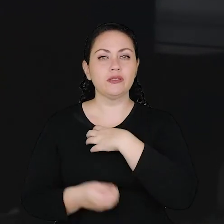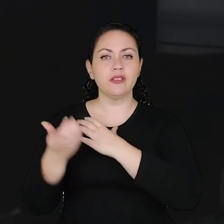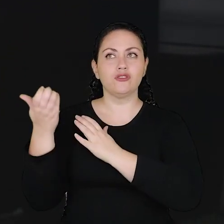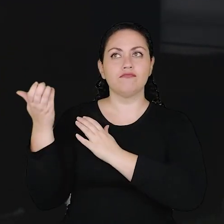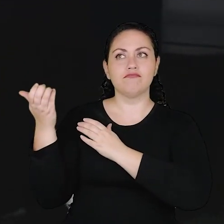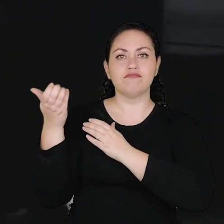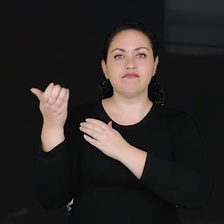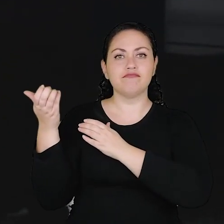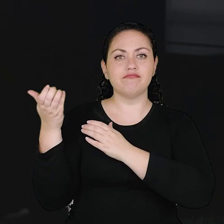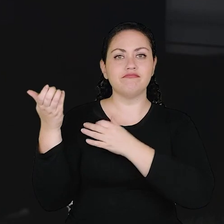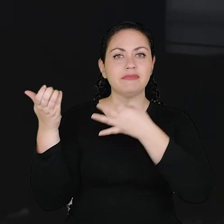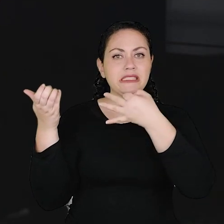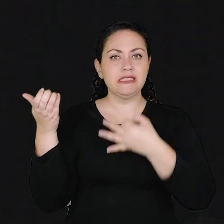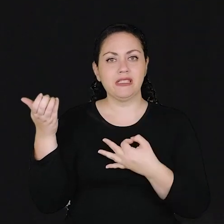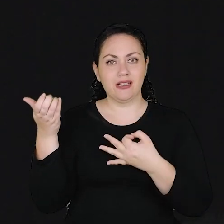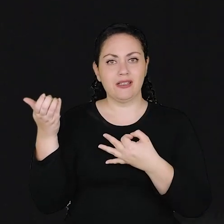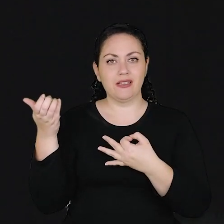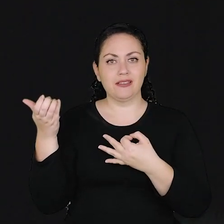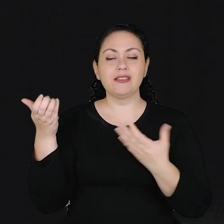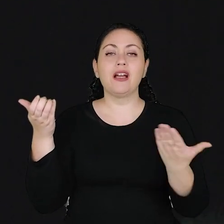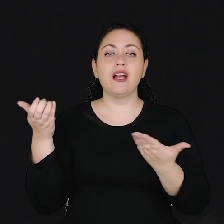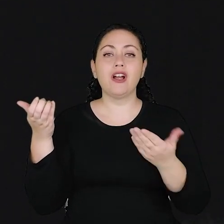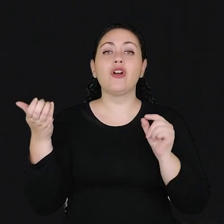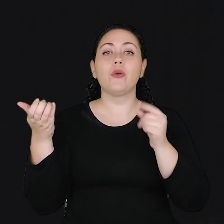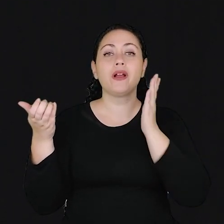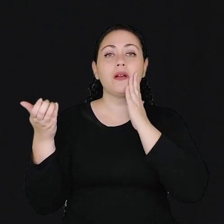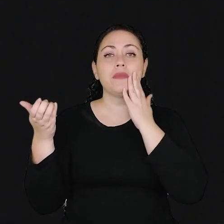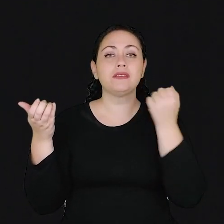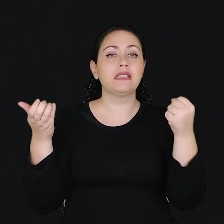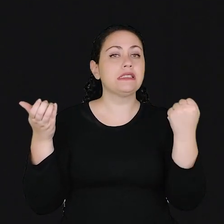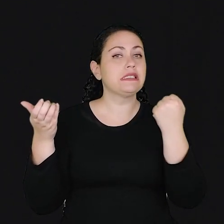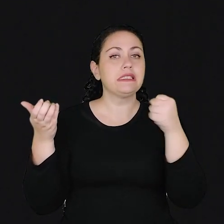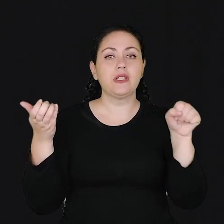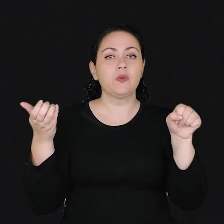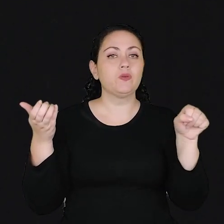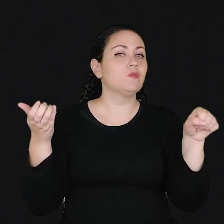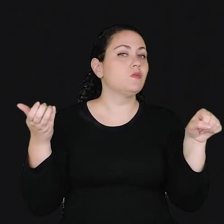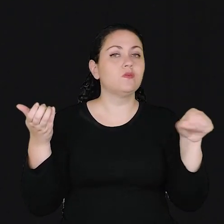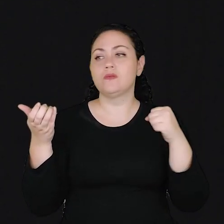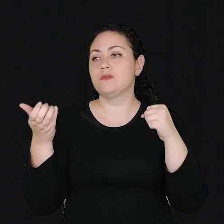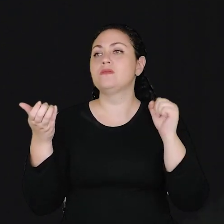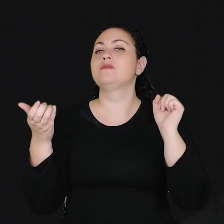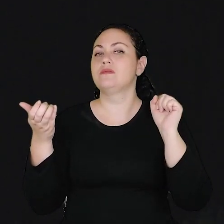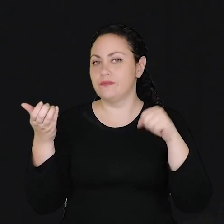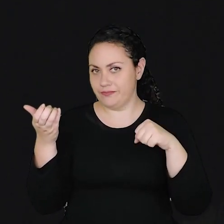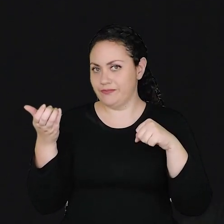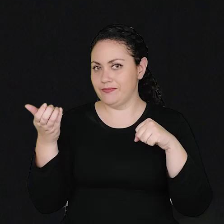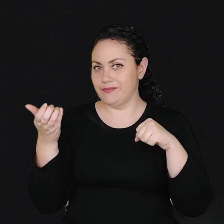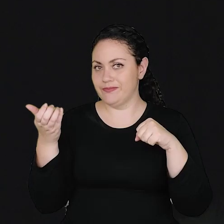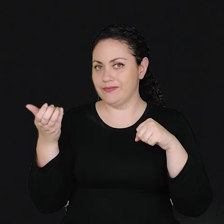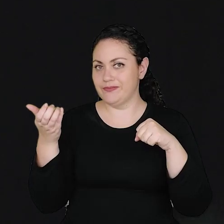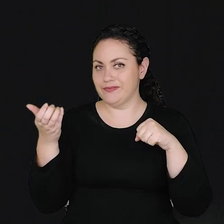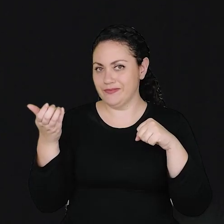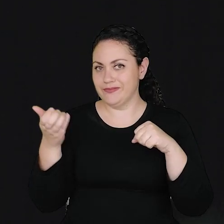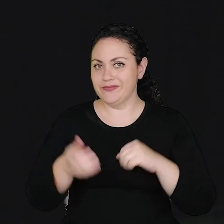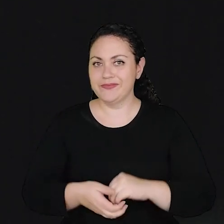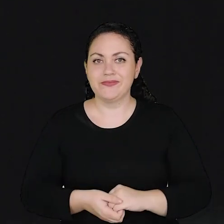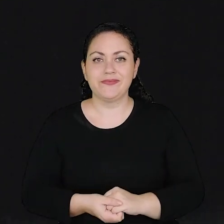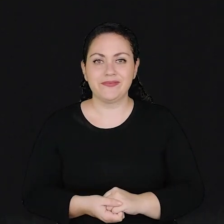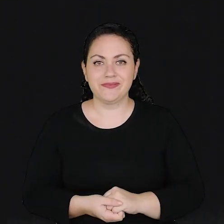Sente encaixar direitinho e agora vamos fazer um não e um sim.